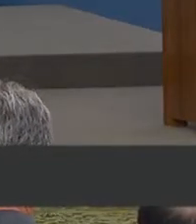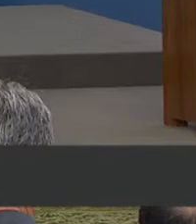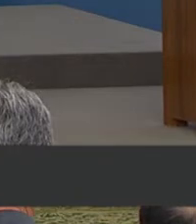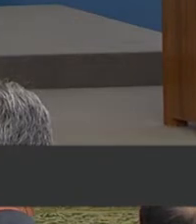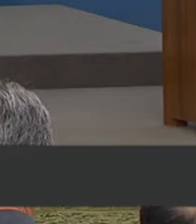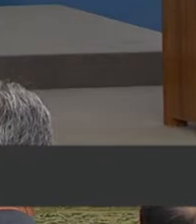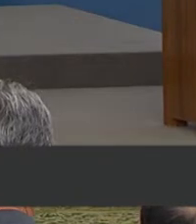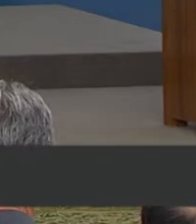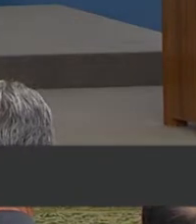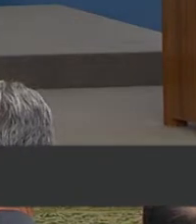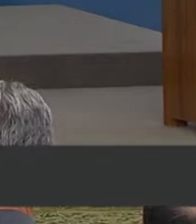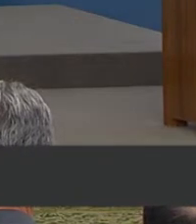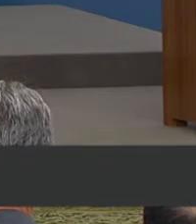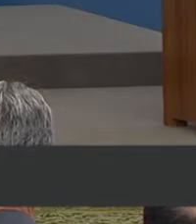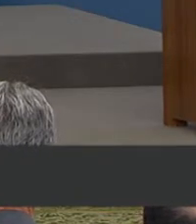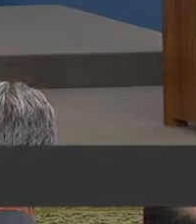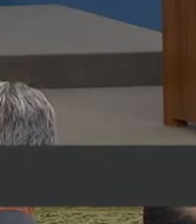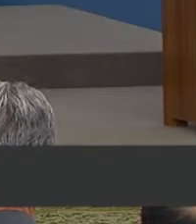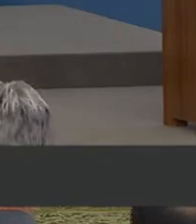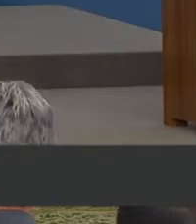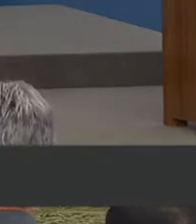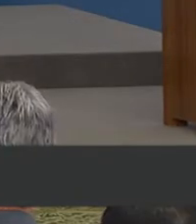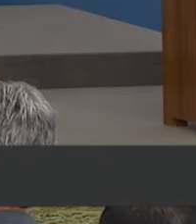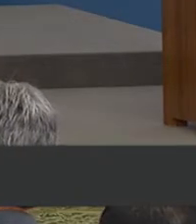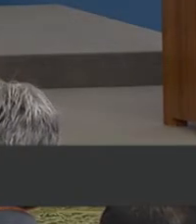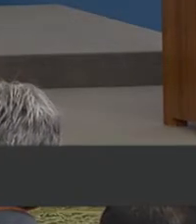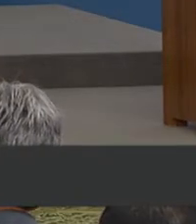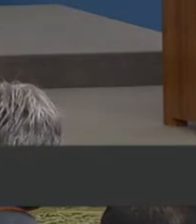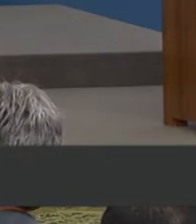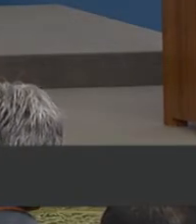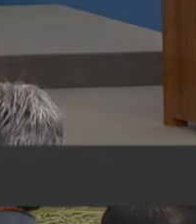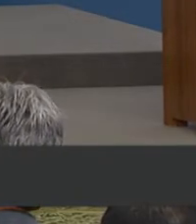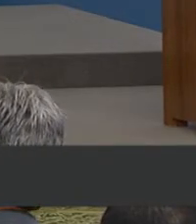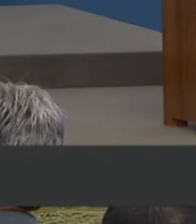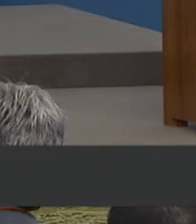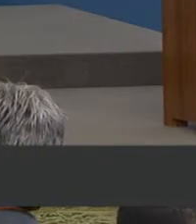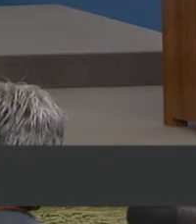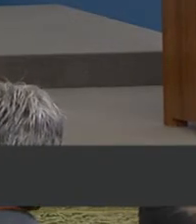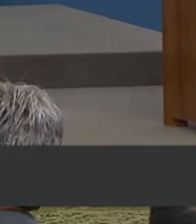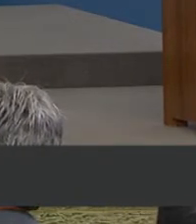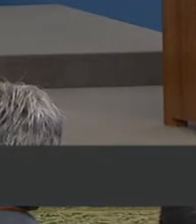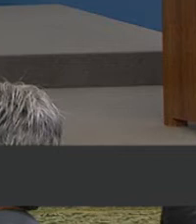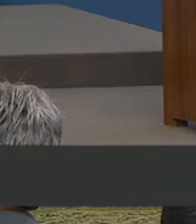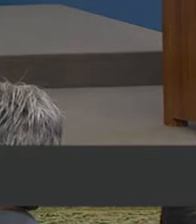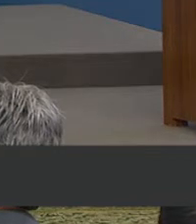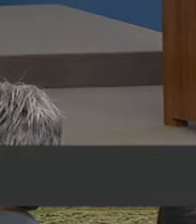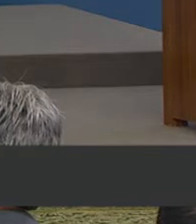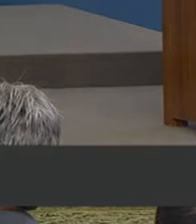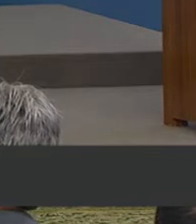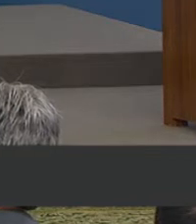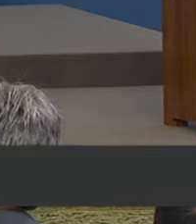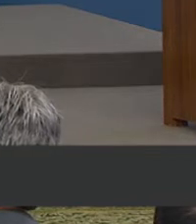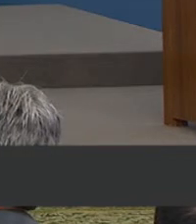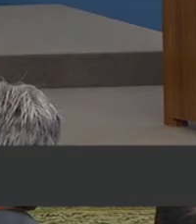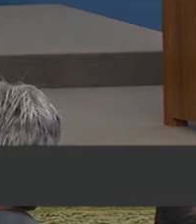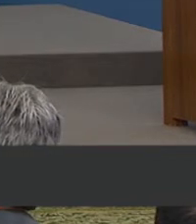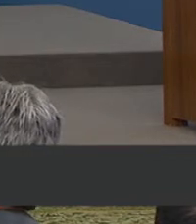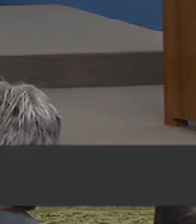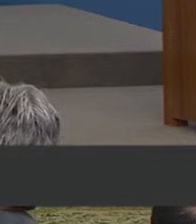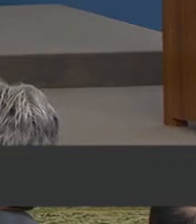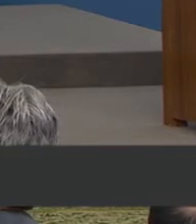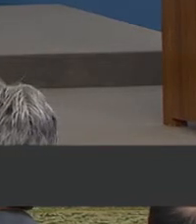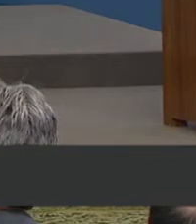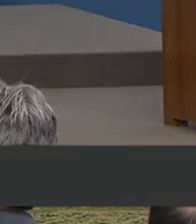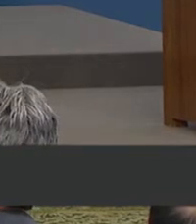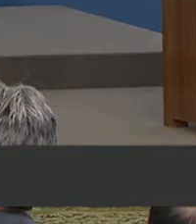assim não o contrato 30 de 2018 referente ao lote 19 o diretor geral daniel e